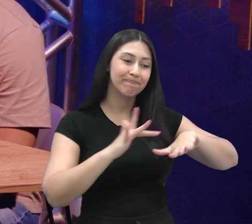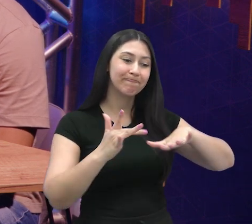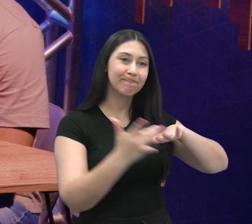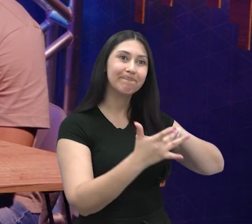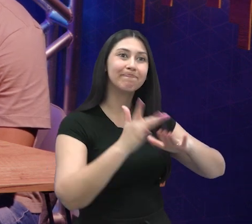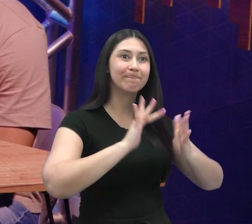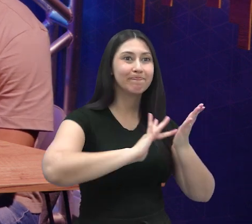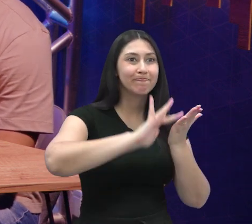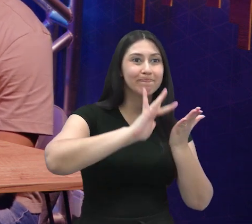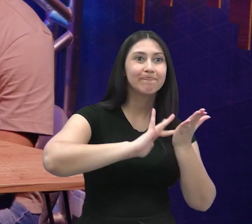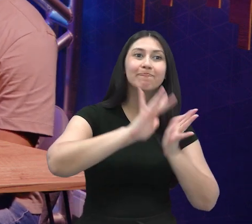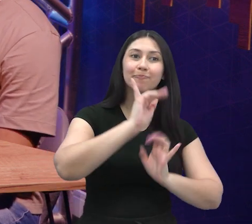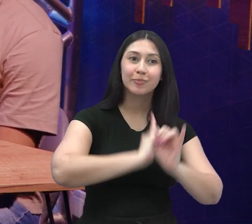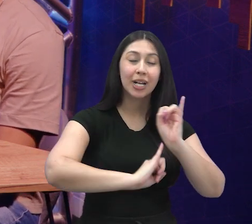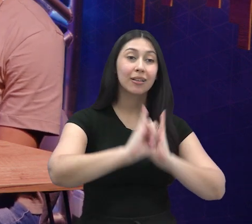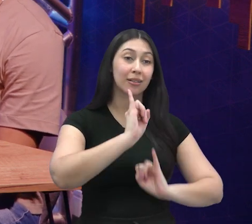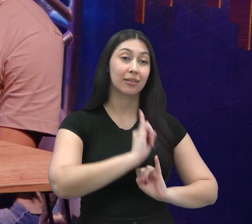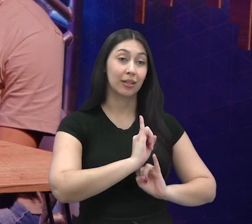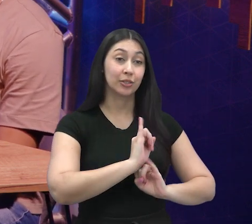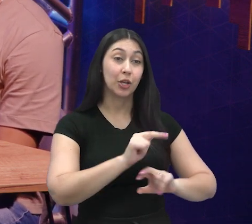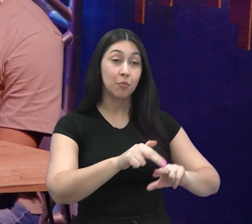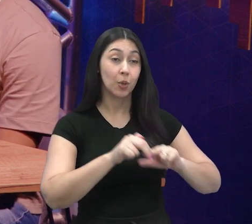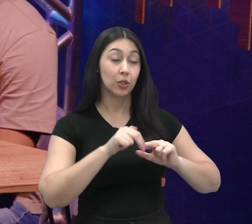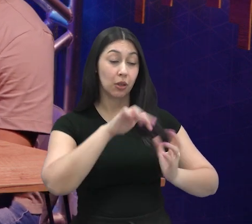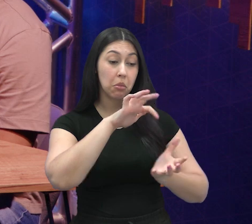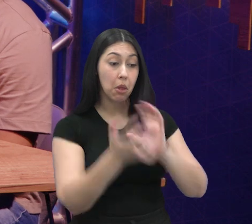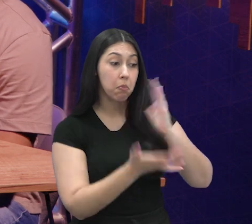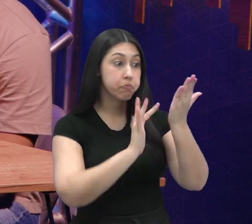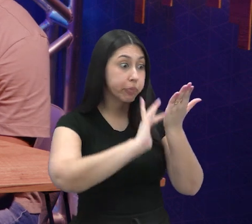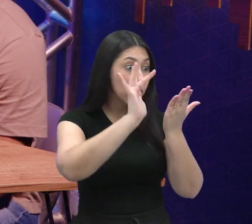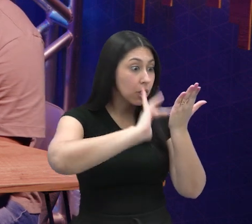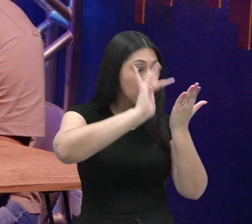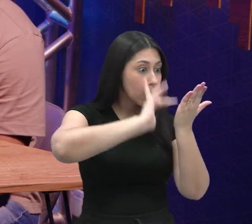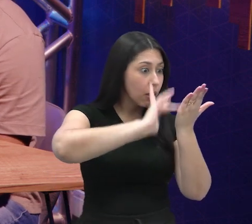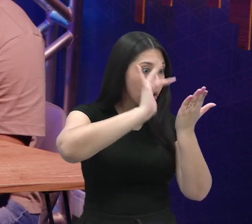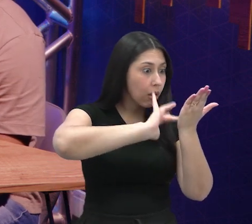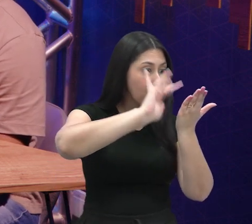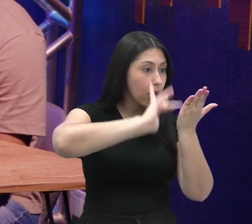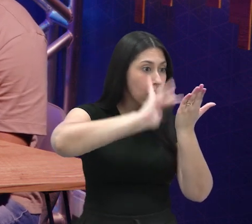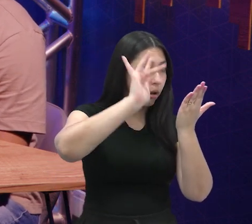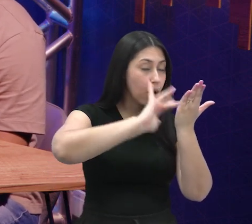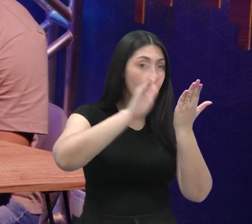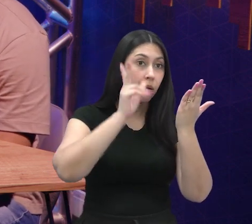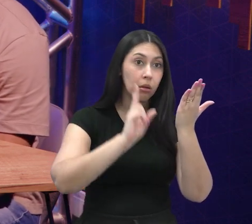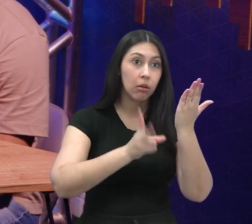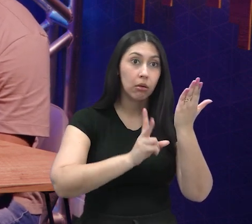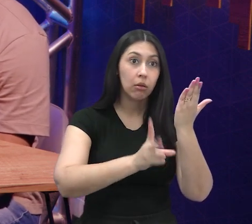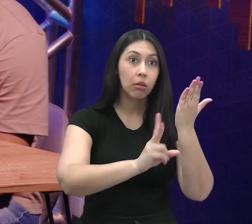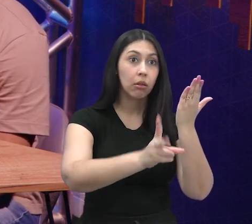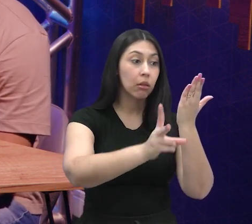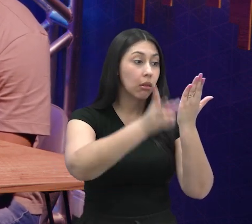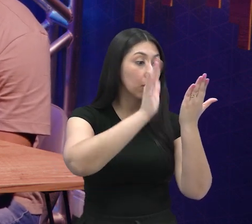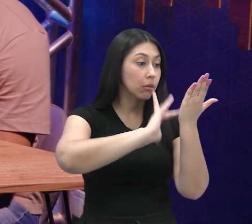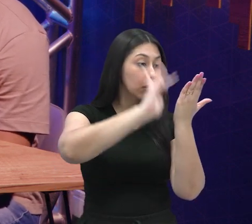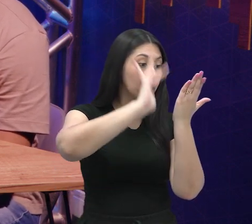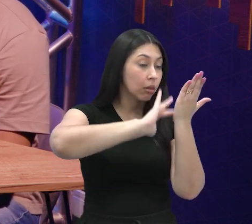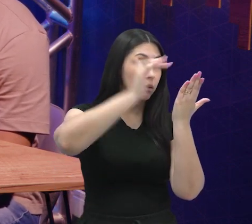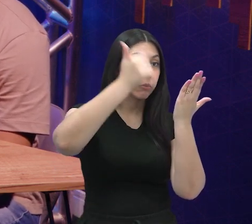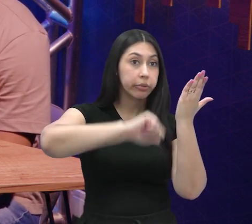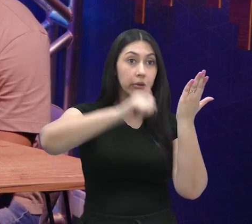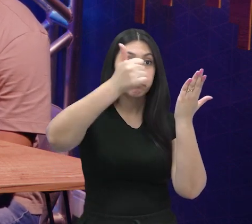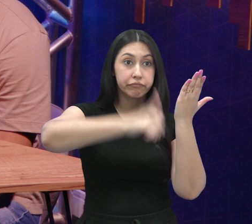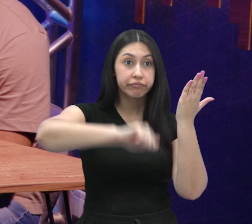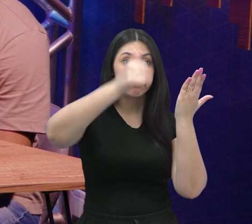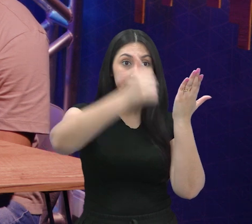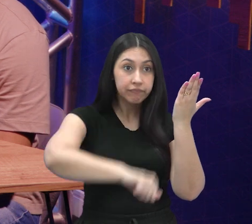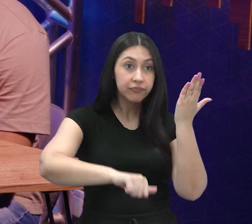né? Então, o doom scrolling fala exatamente sobre esse hábito de você ficar rolando notícias infinitas e conteúdos